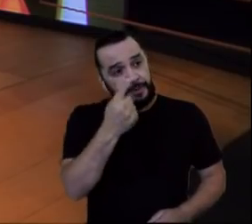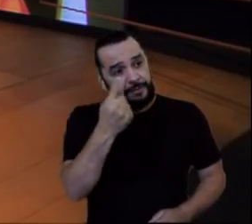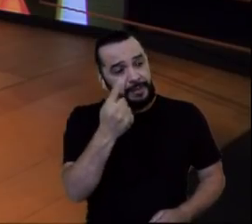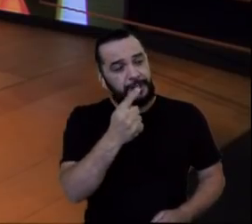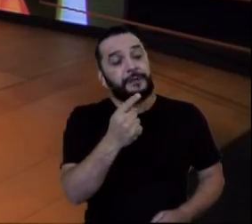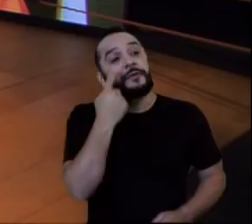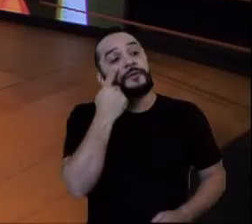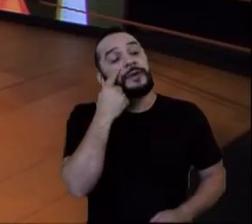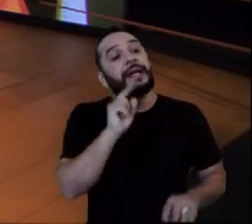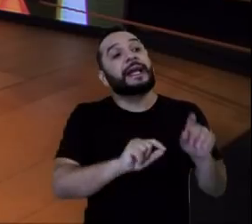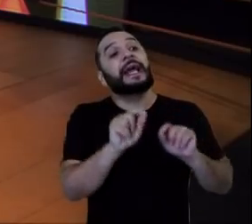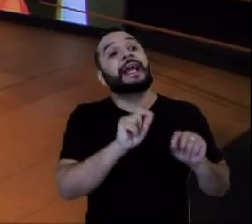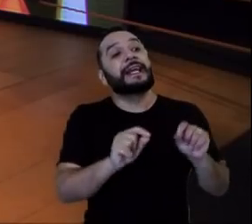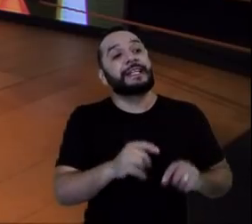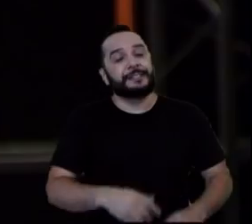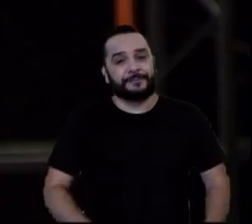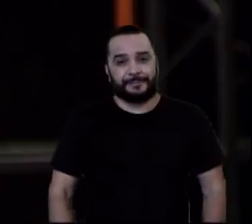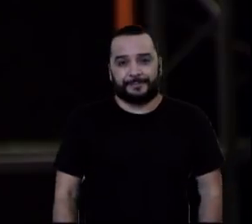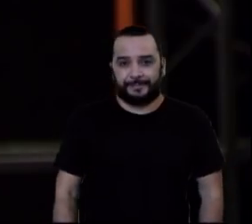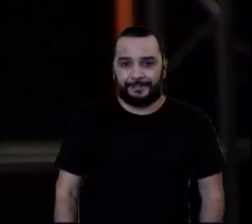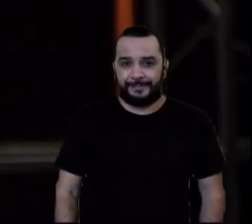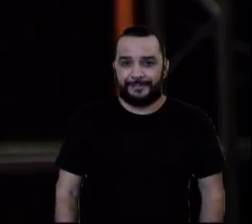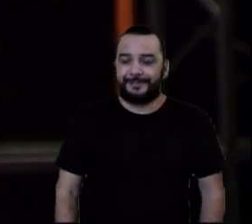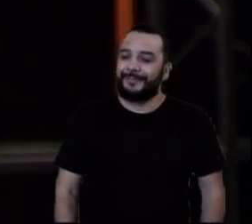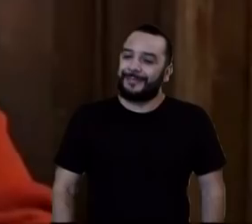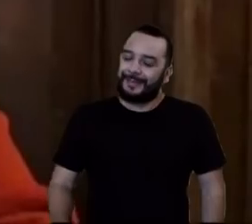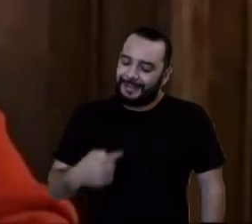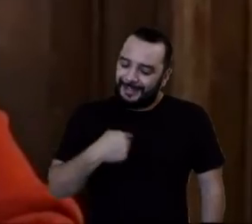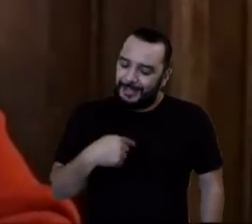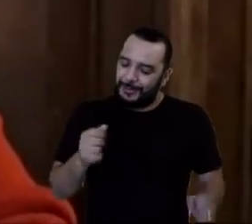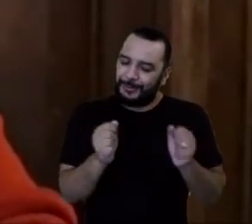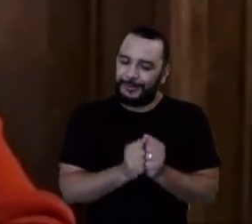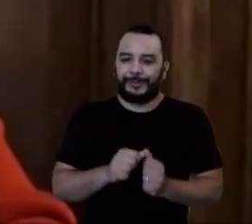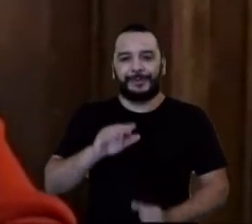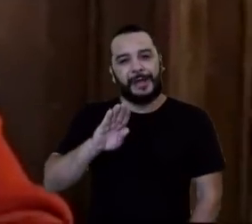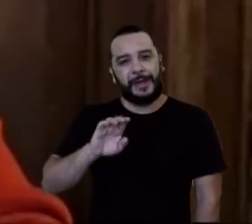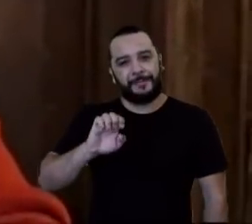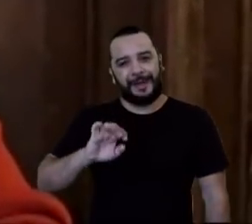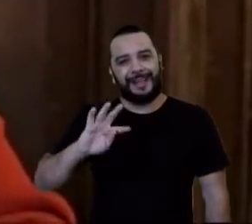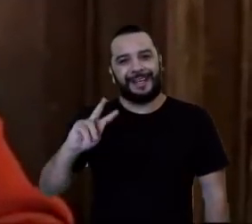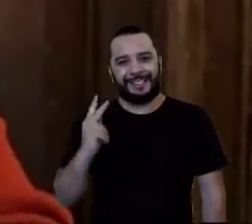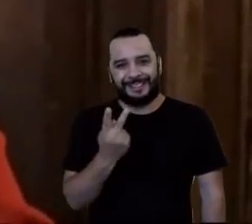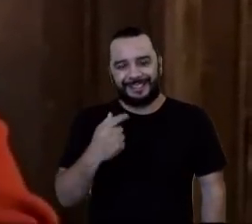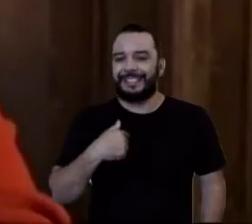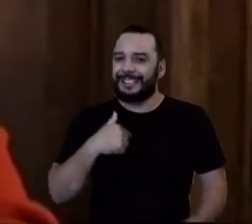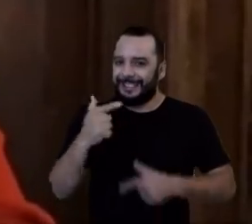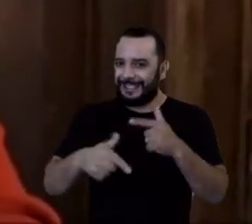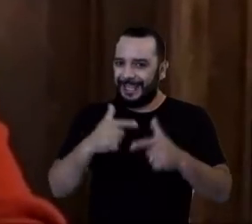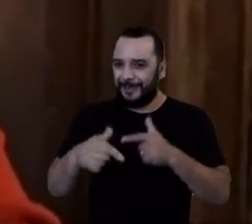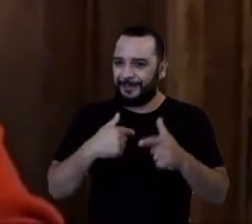E agora, o primeiro, vamos ver quem será? Eu e a Beth Goulart já trabalhamos algumas